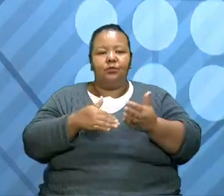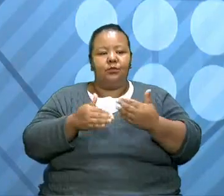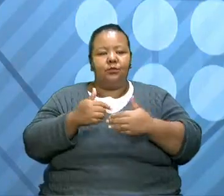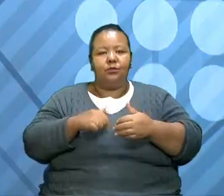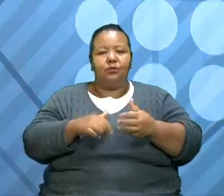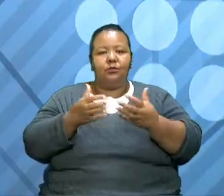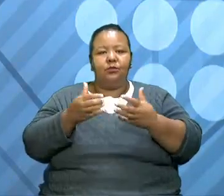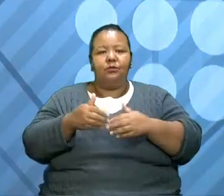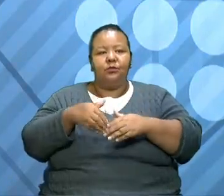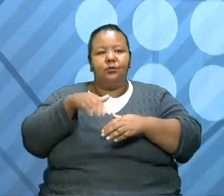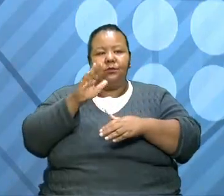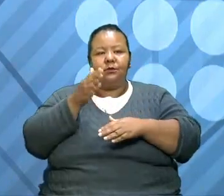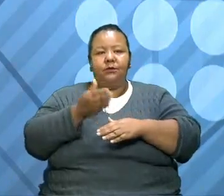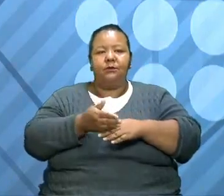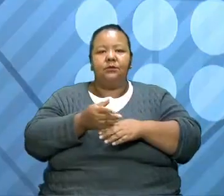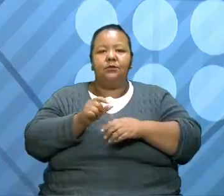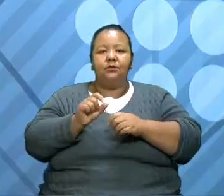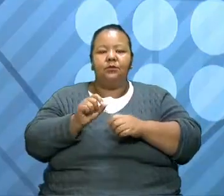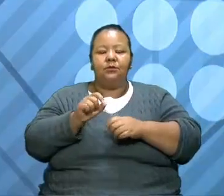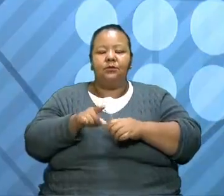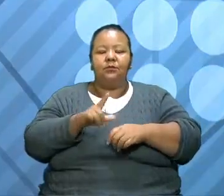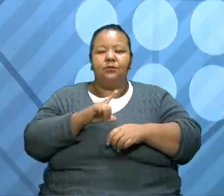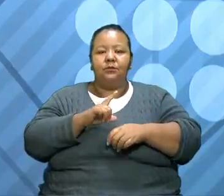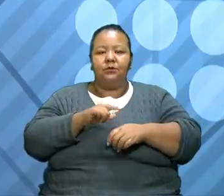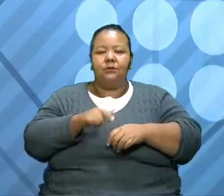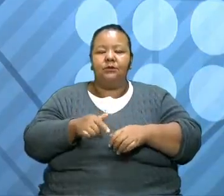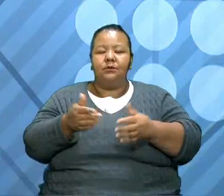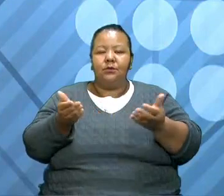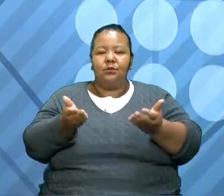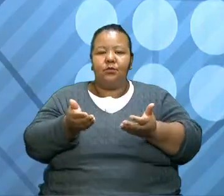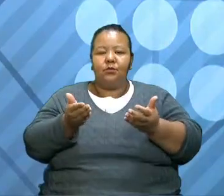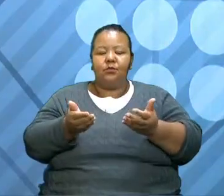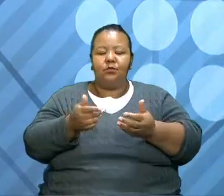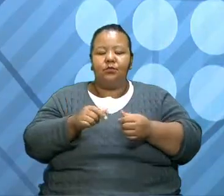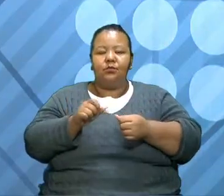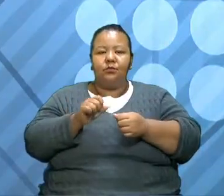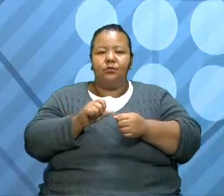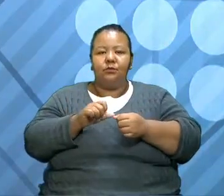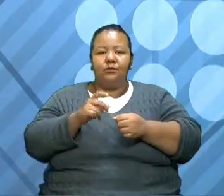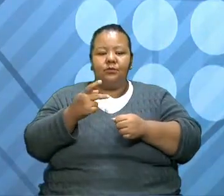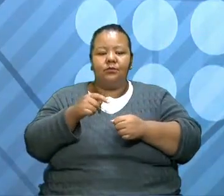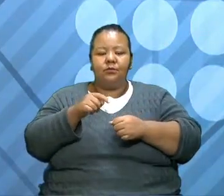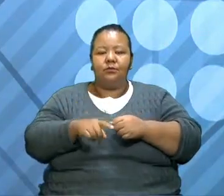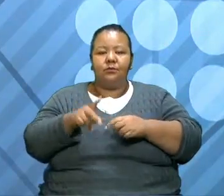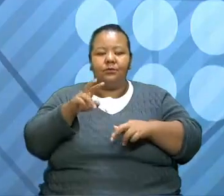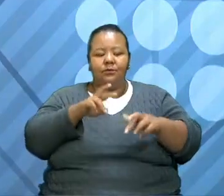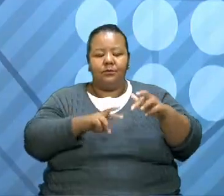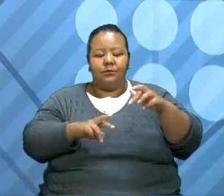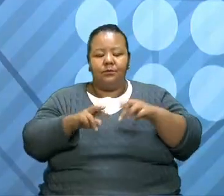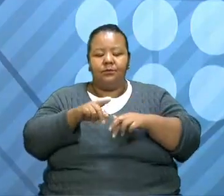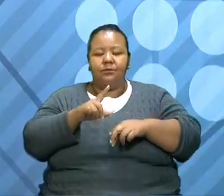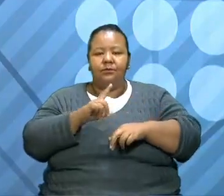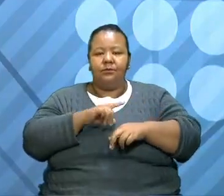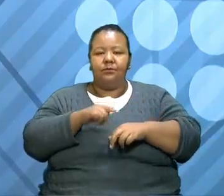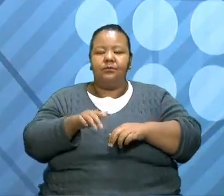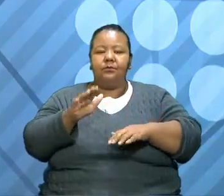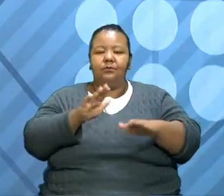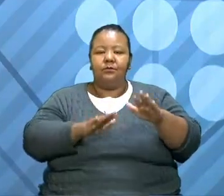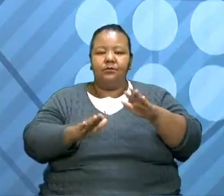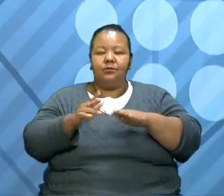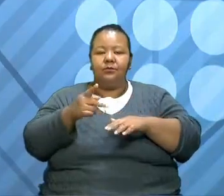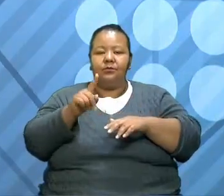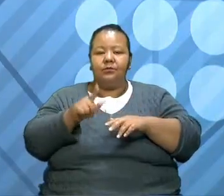quer algo a mais, mas do que entra o que você tem hoje, faça esses, analise o que você tem e organize